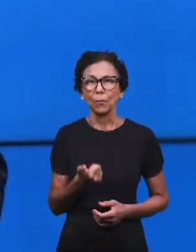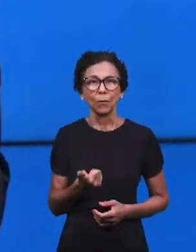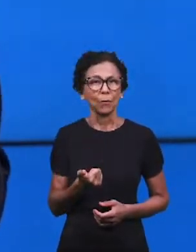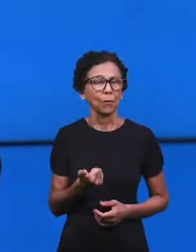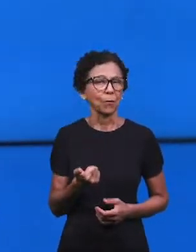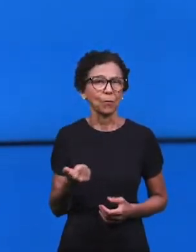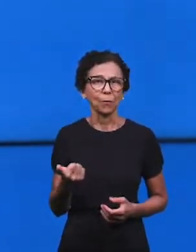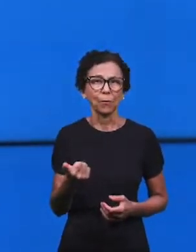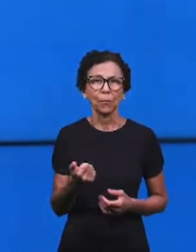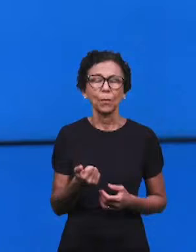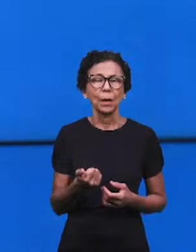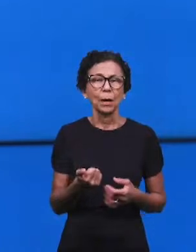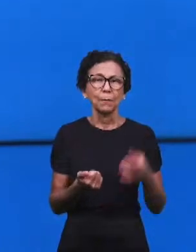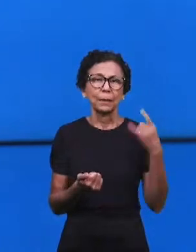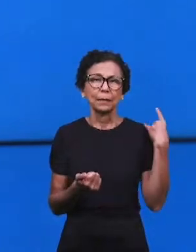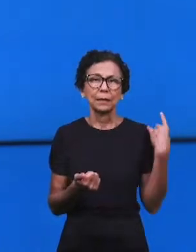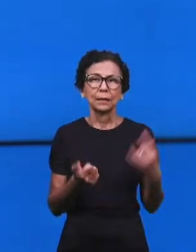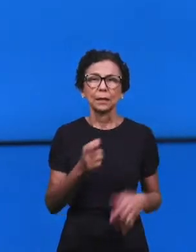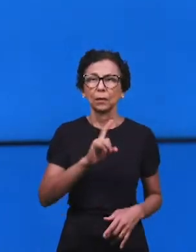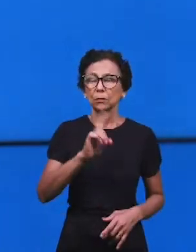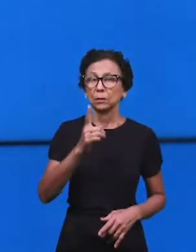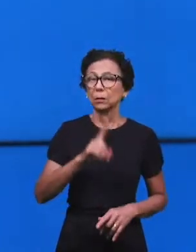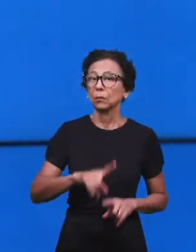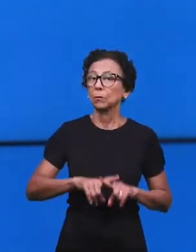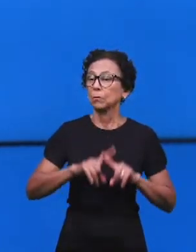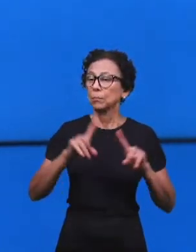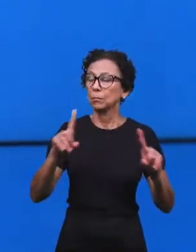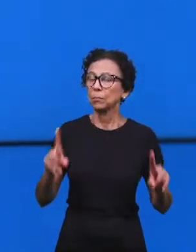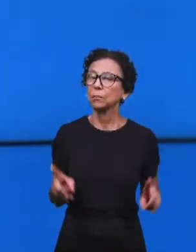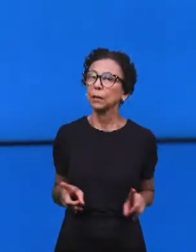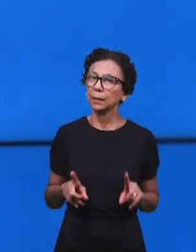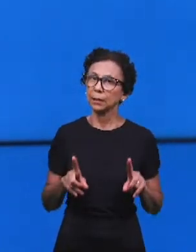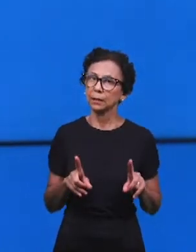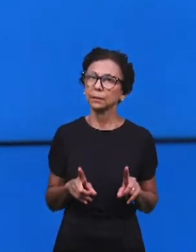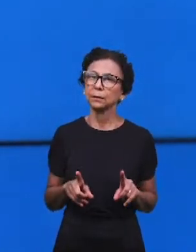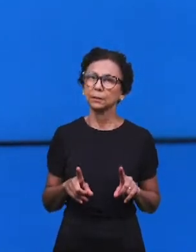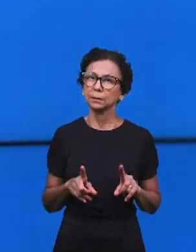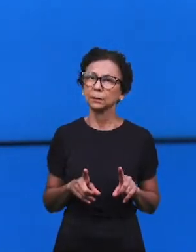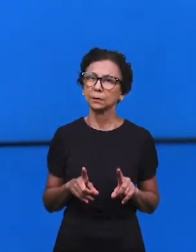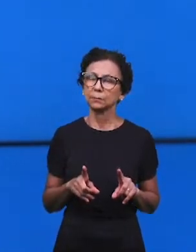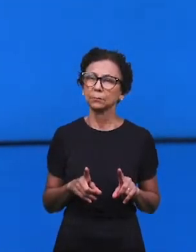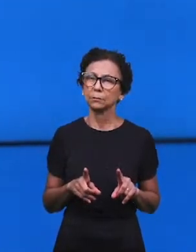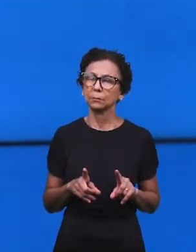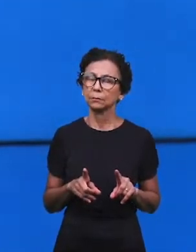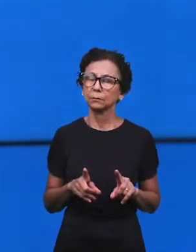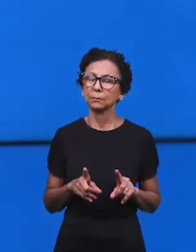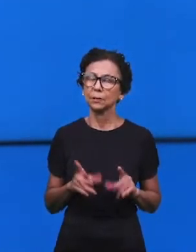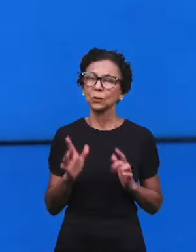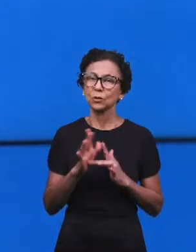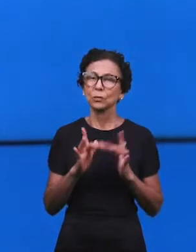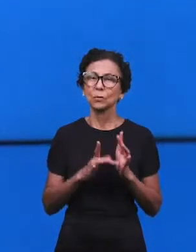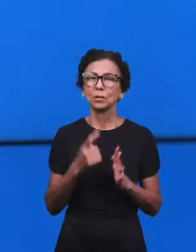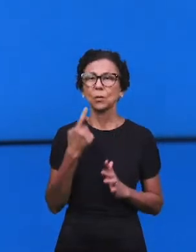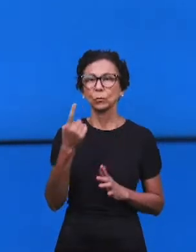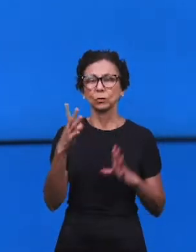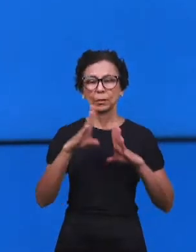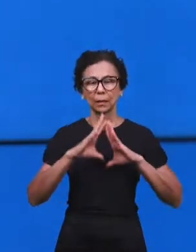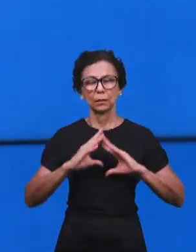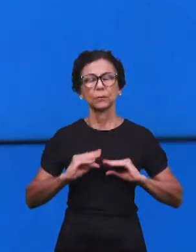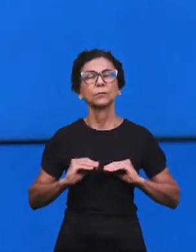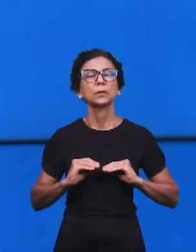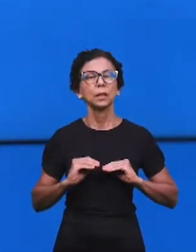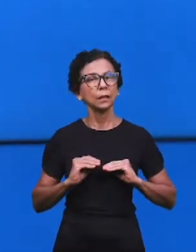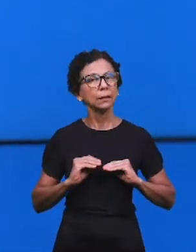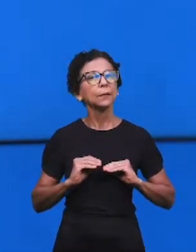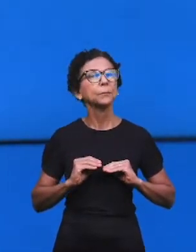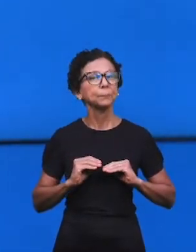precisa, e só a bênção do Senhor é capaz de saciar as pessoas, né? Isso é muito importante. E conforme a